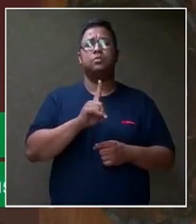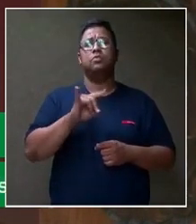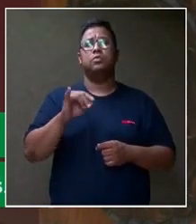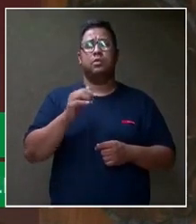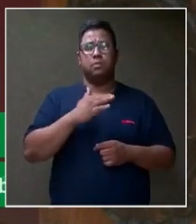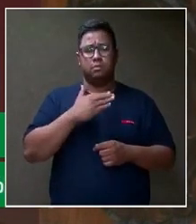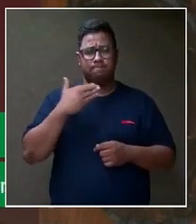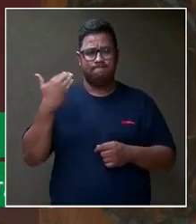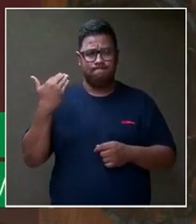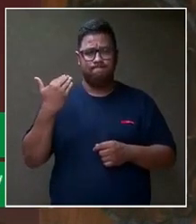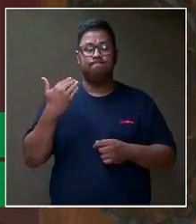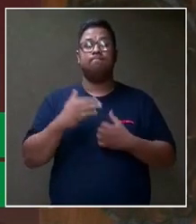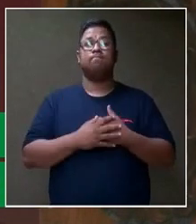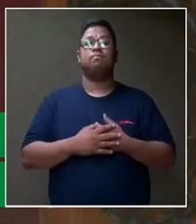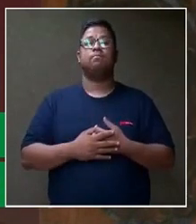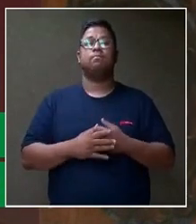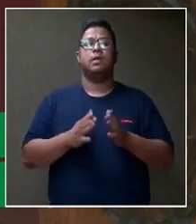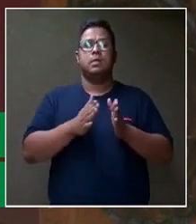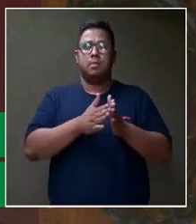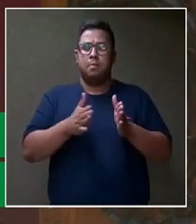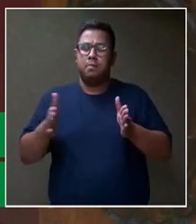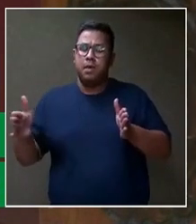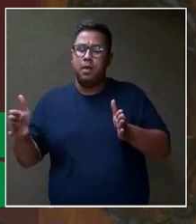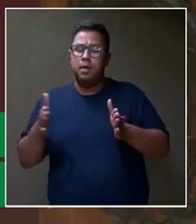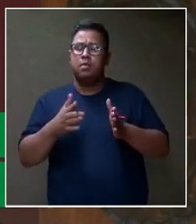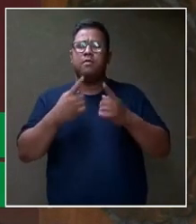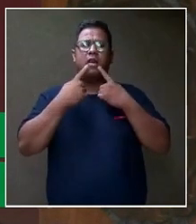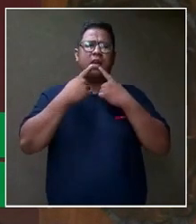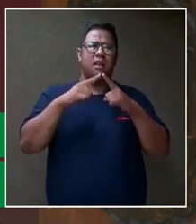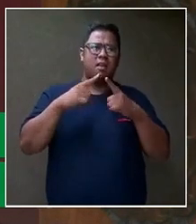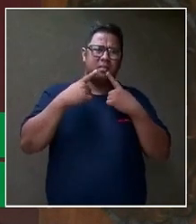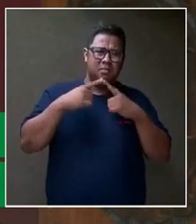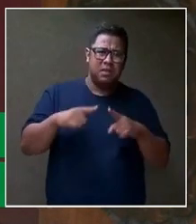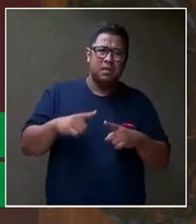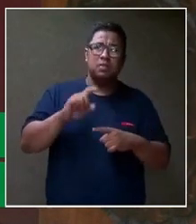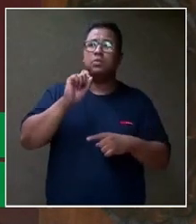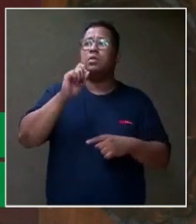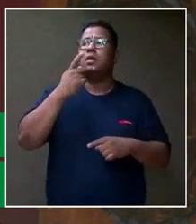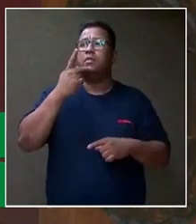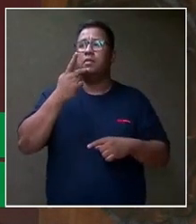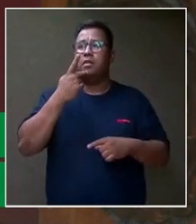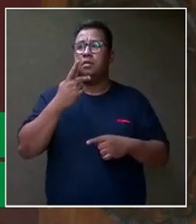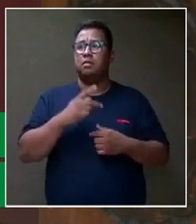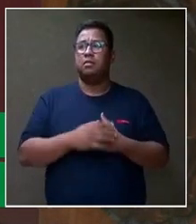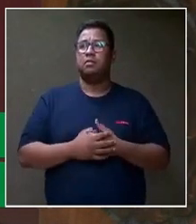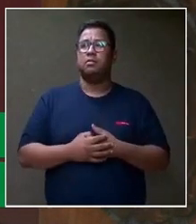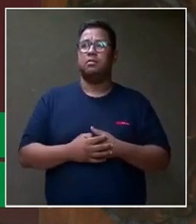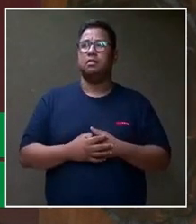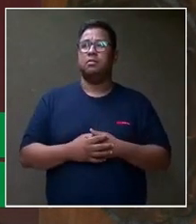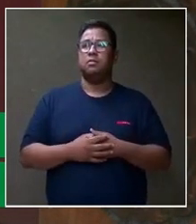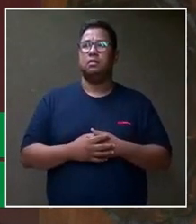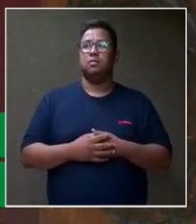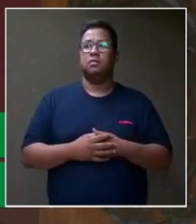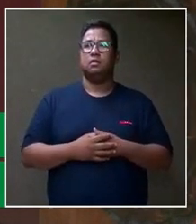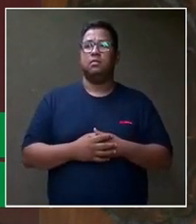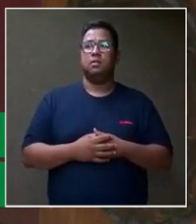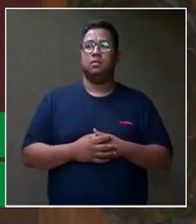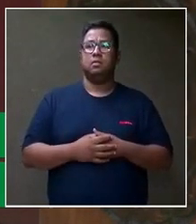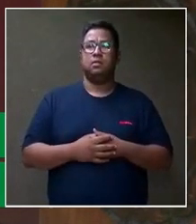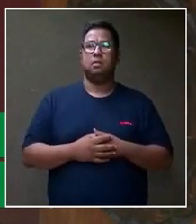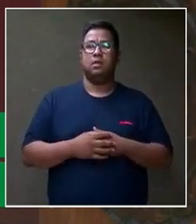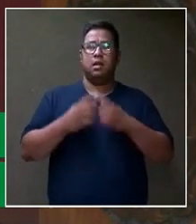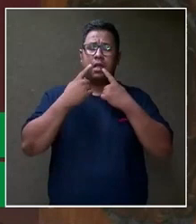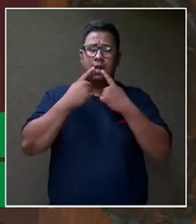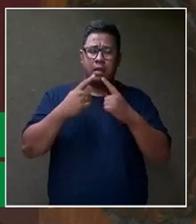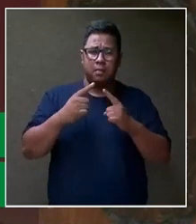acontecer. É, nesse período aí, ela vivia reclamando. O que, que ela dizia, Kelly? Tu pode ser específica aqui para a gente, por ela, favor?